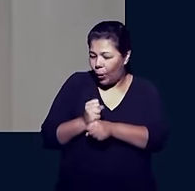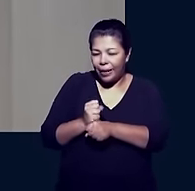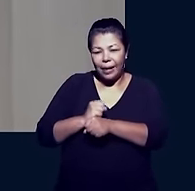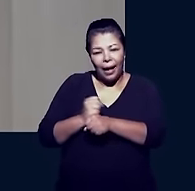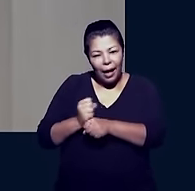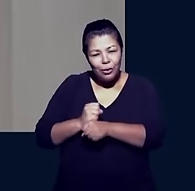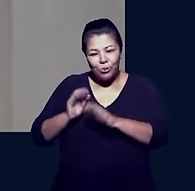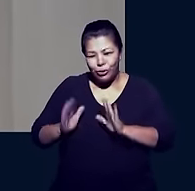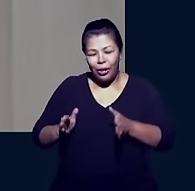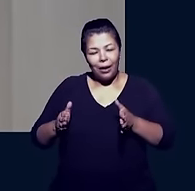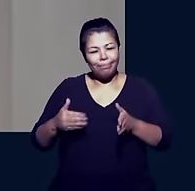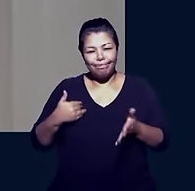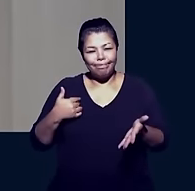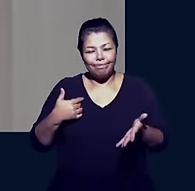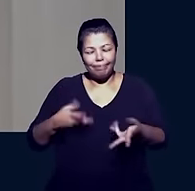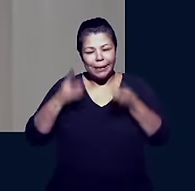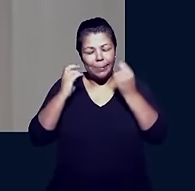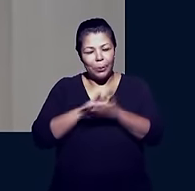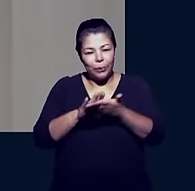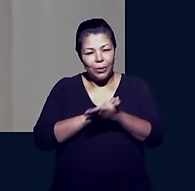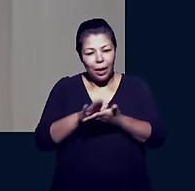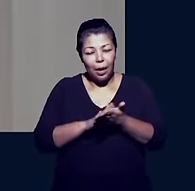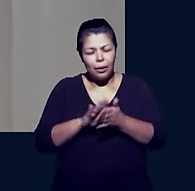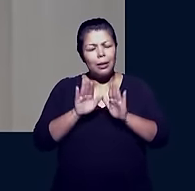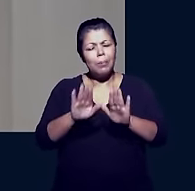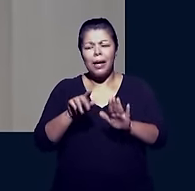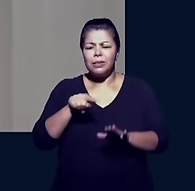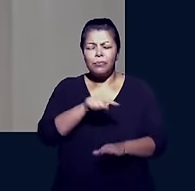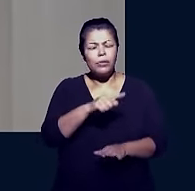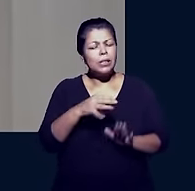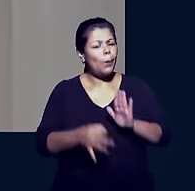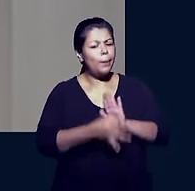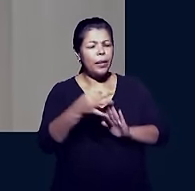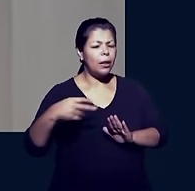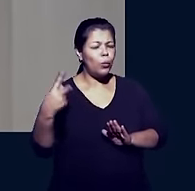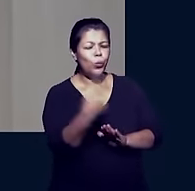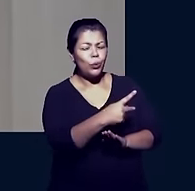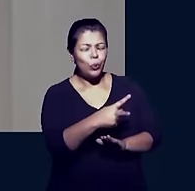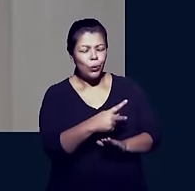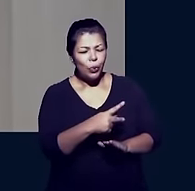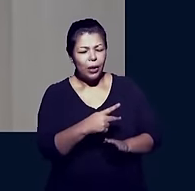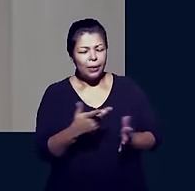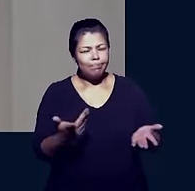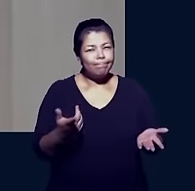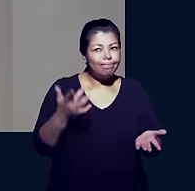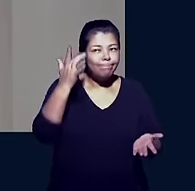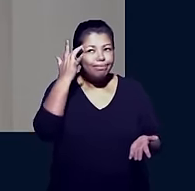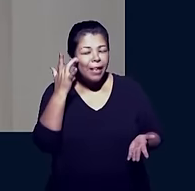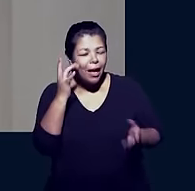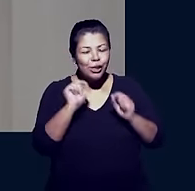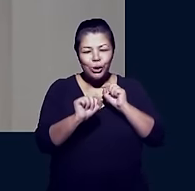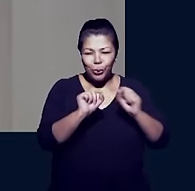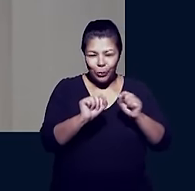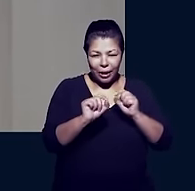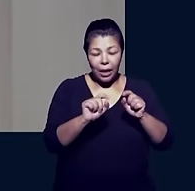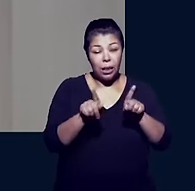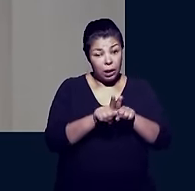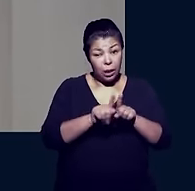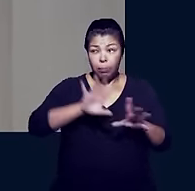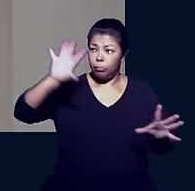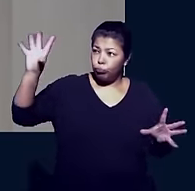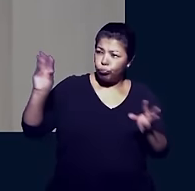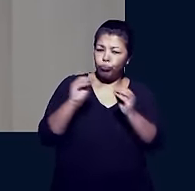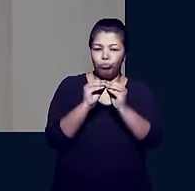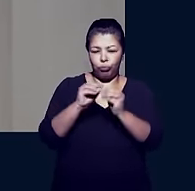muito forte no mercado e o que levou essa abertura né E como o o aumento de gastos dos Estados Unidos com mais oferta de